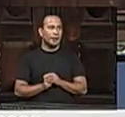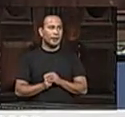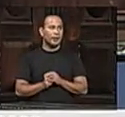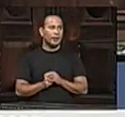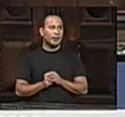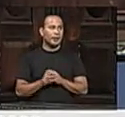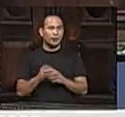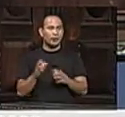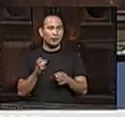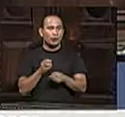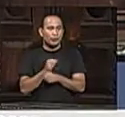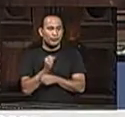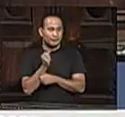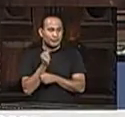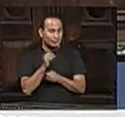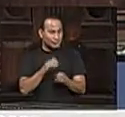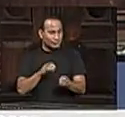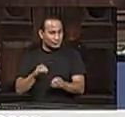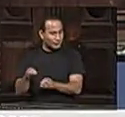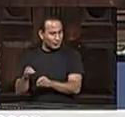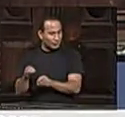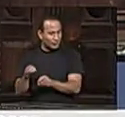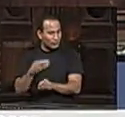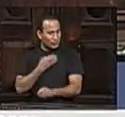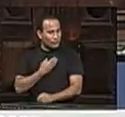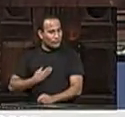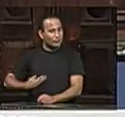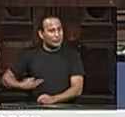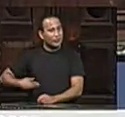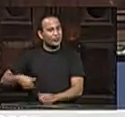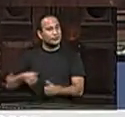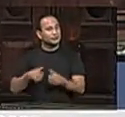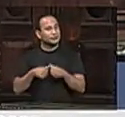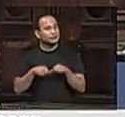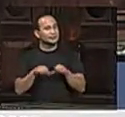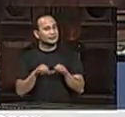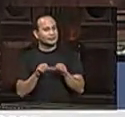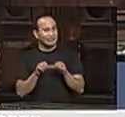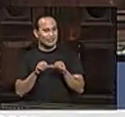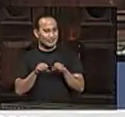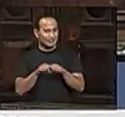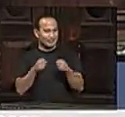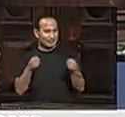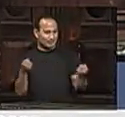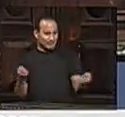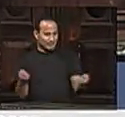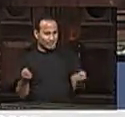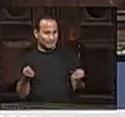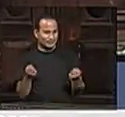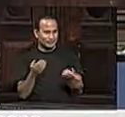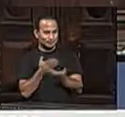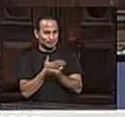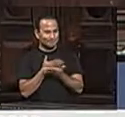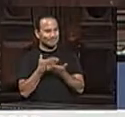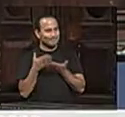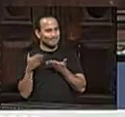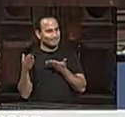educação, o governo está descumprindo os princípios constitucionais da